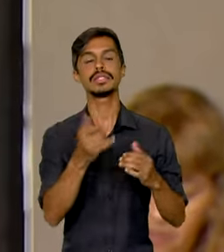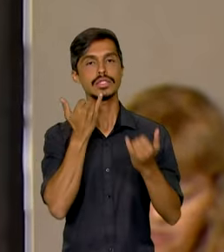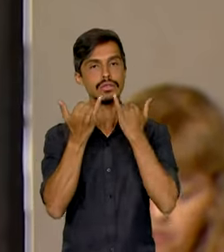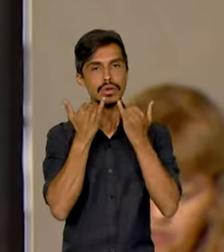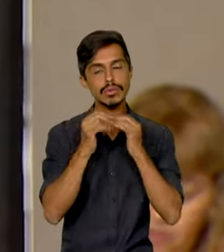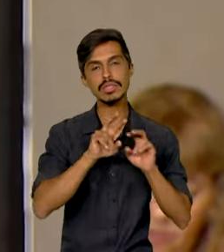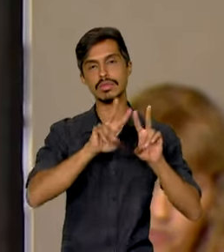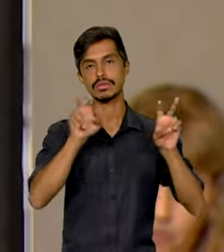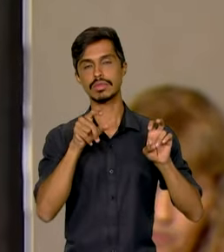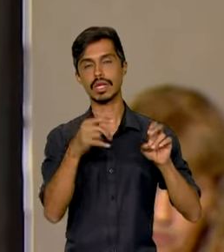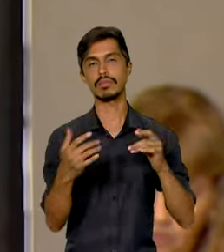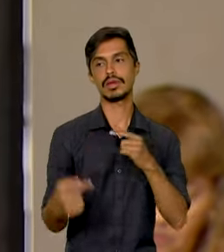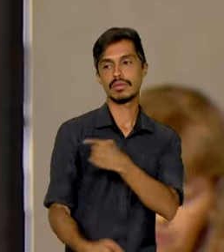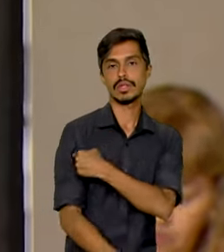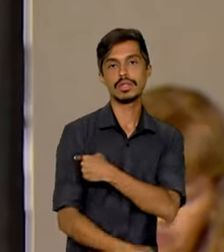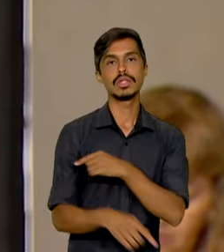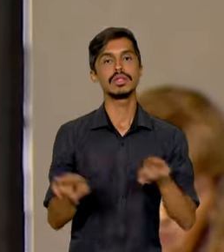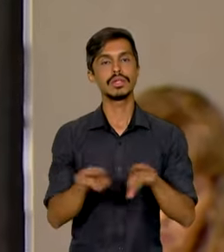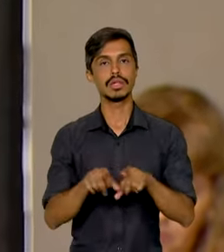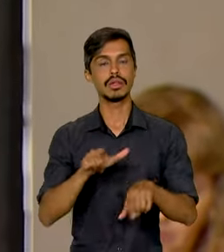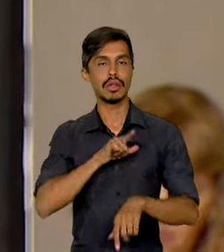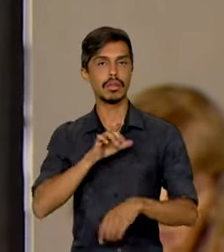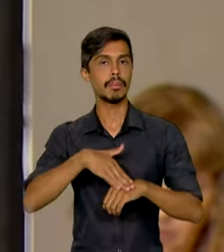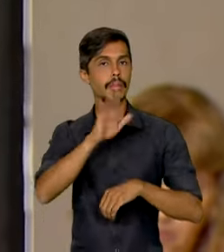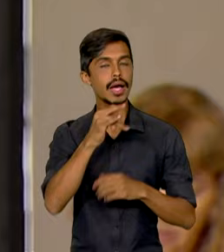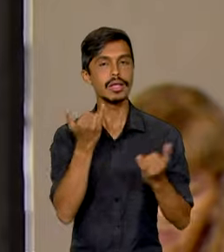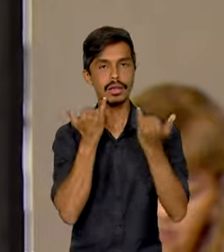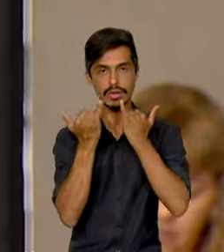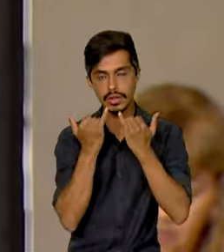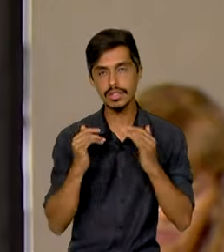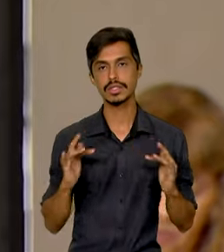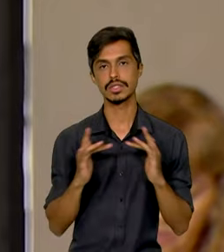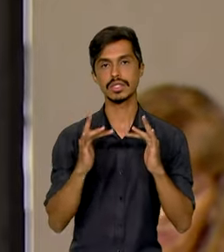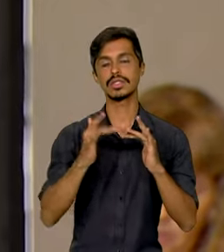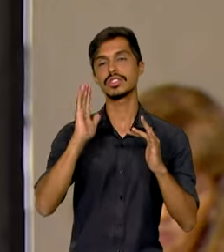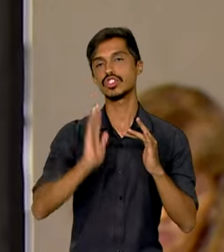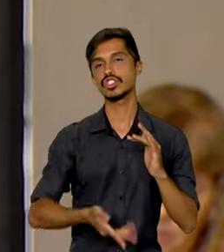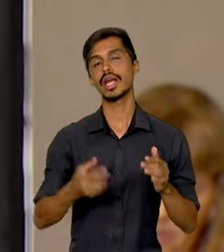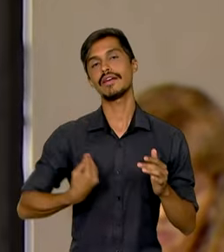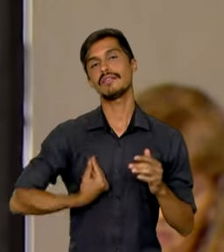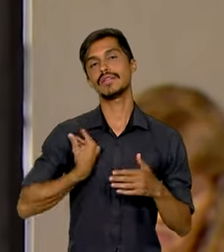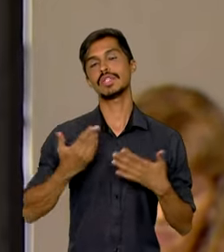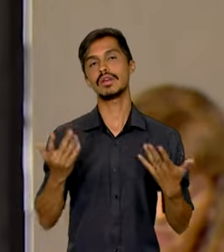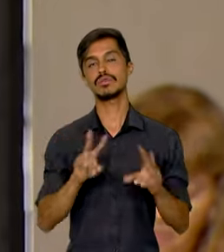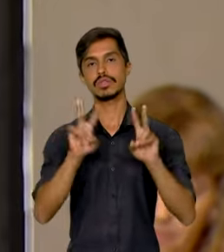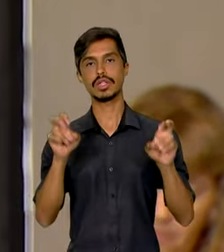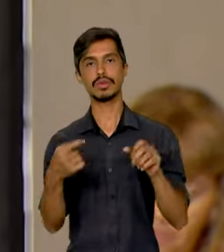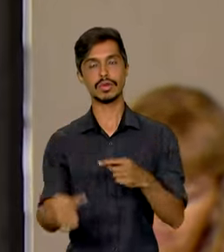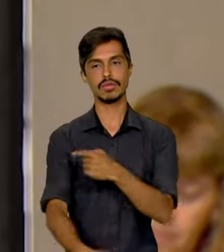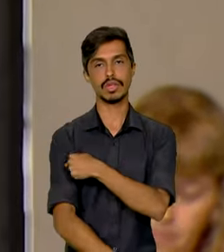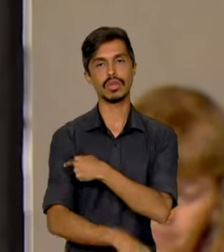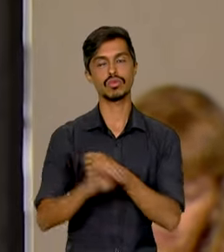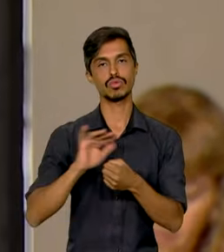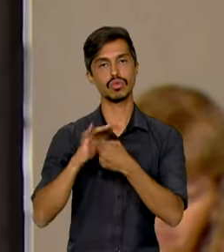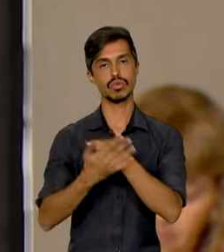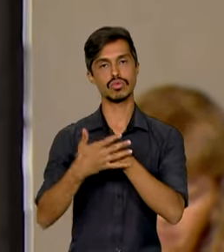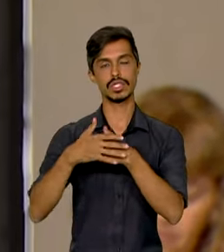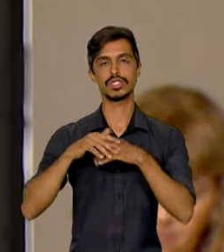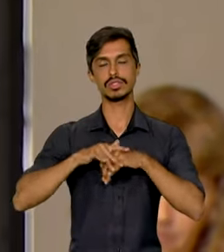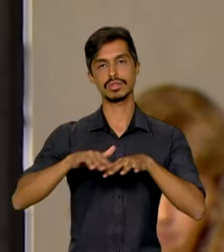relacionados a vacinas, incluindo mais informações além das já existentes sobre a vacina